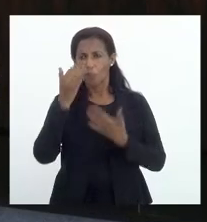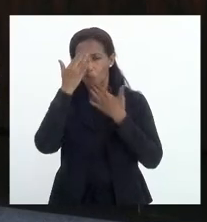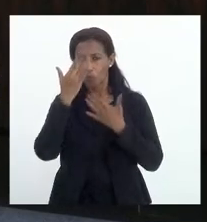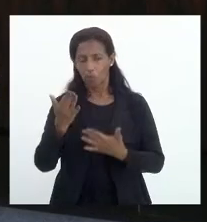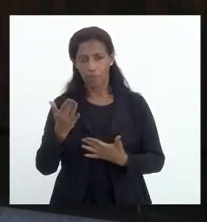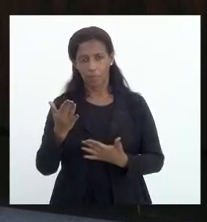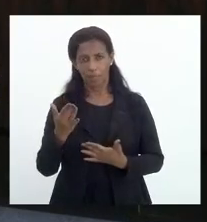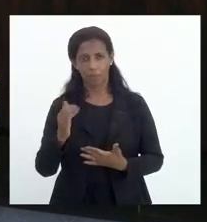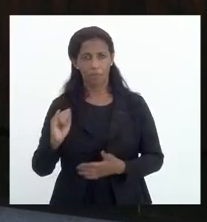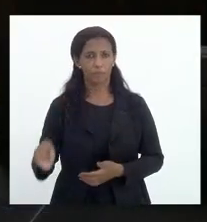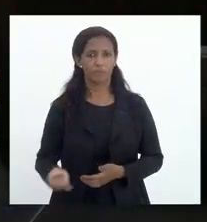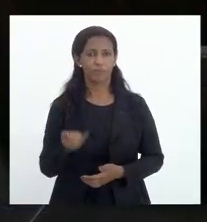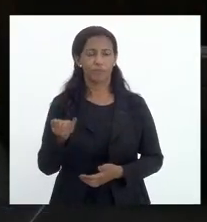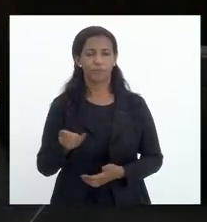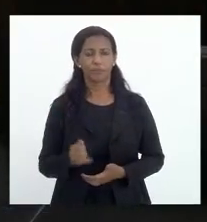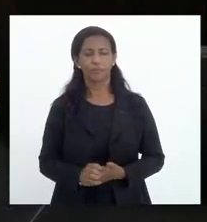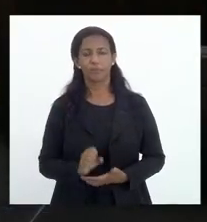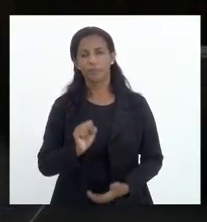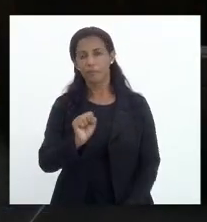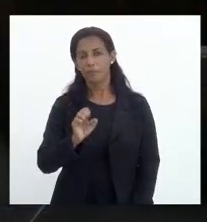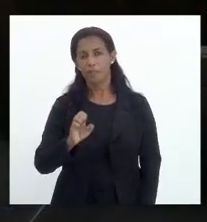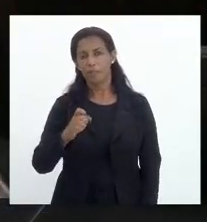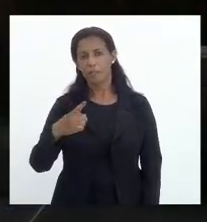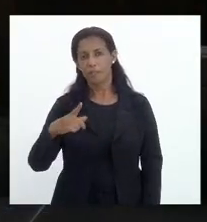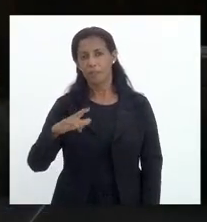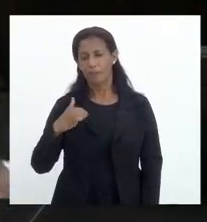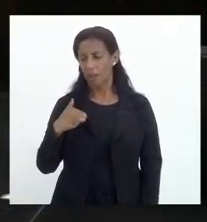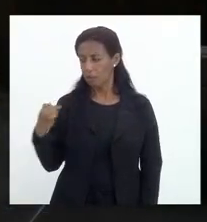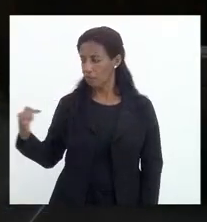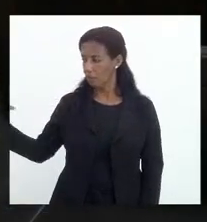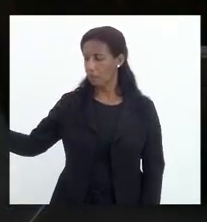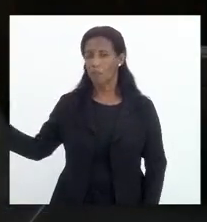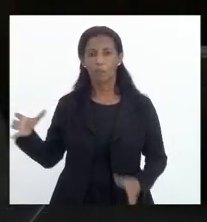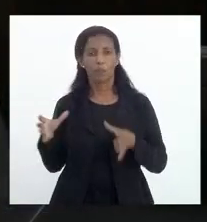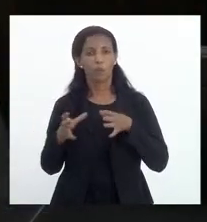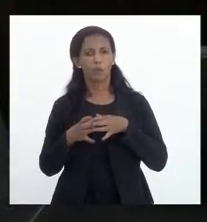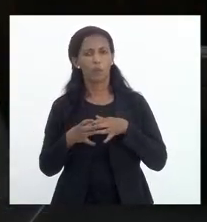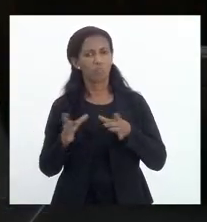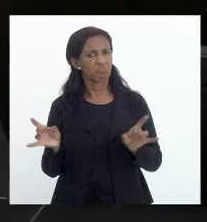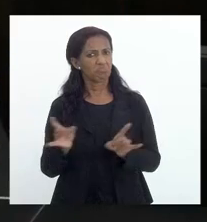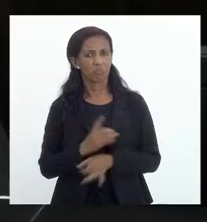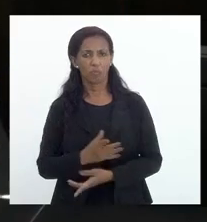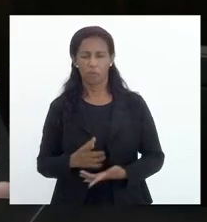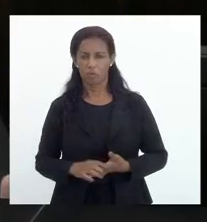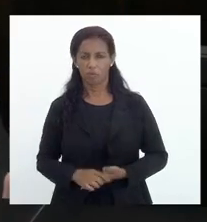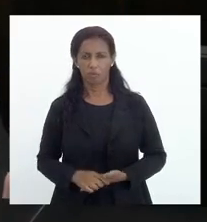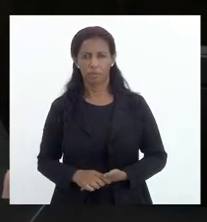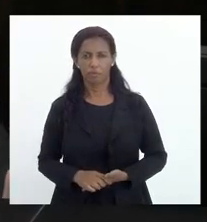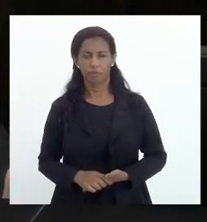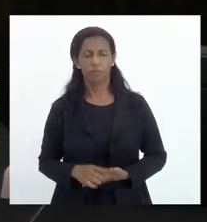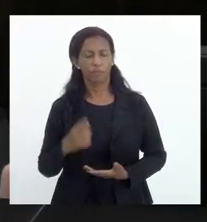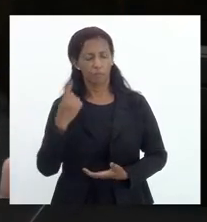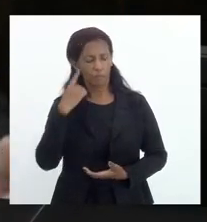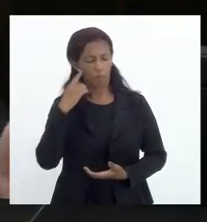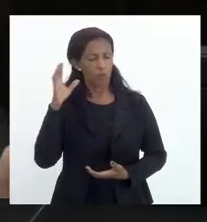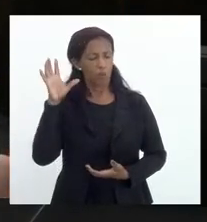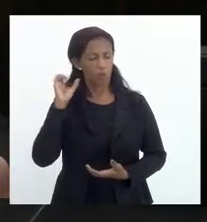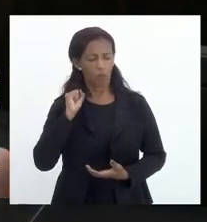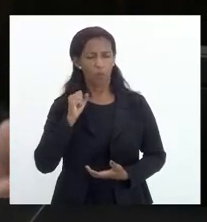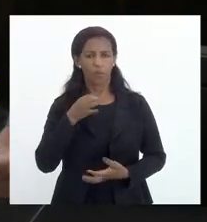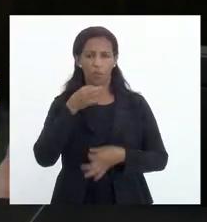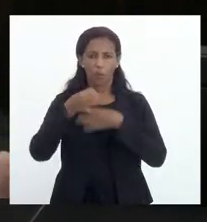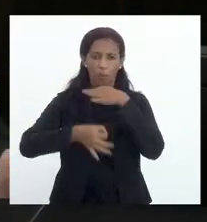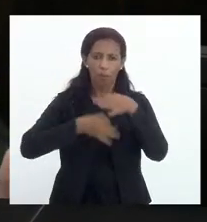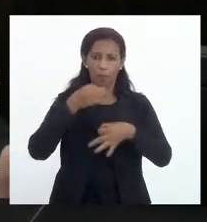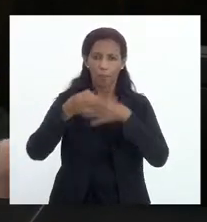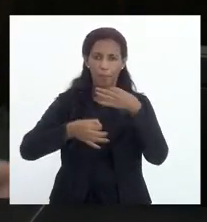pela oportunidade, e a CEPLAG, eu, Montese e todo o meu time, estamos à disposição para ouvir